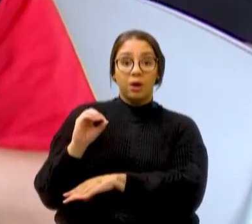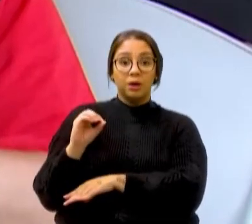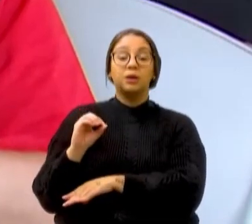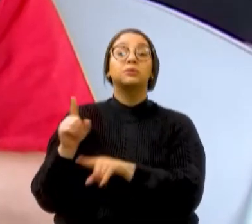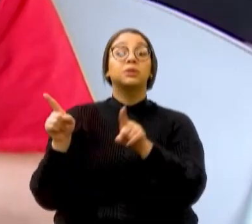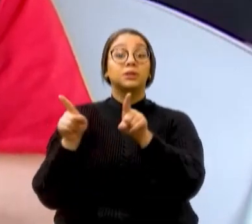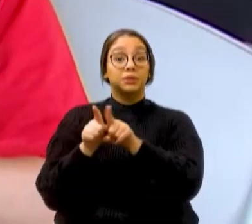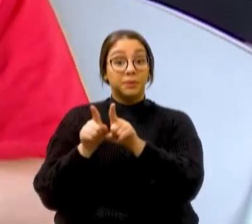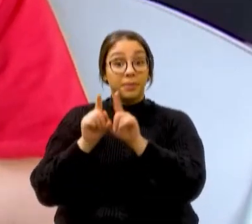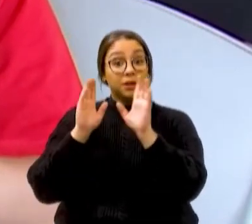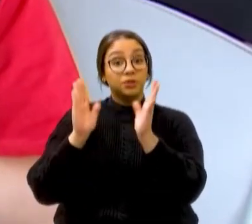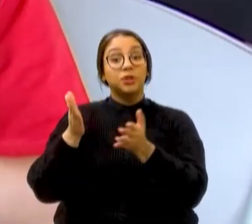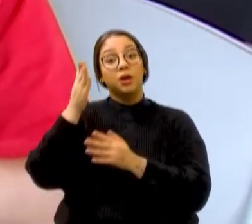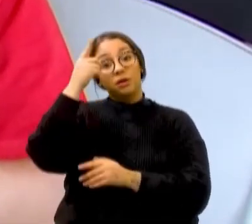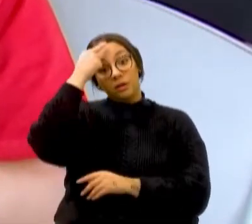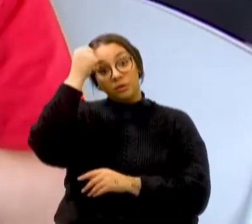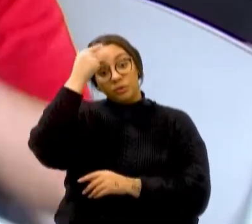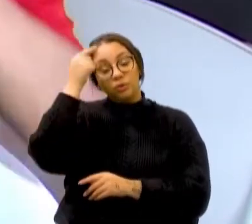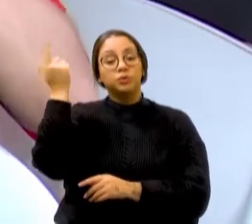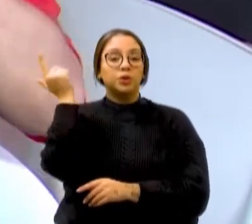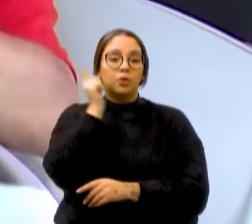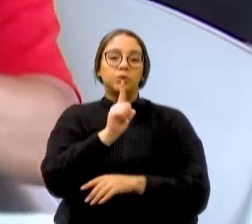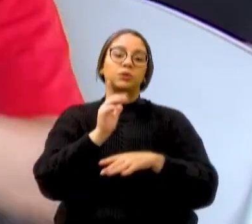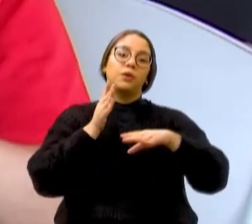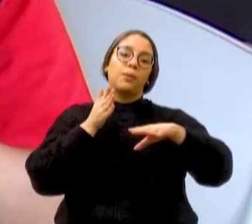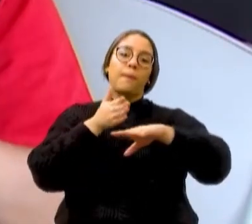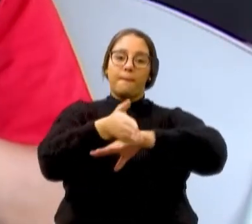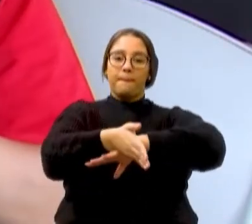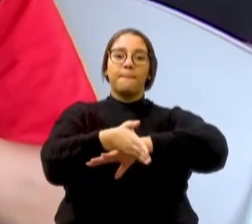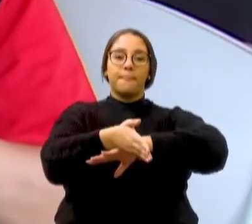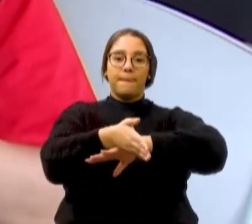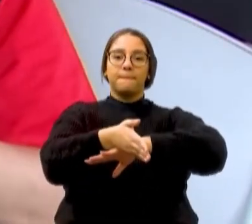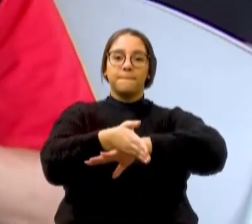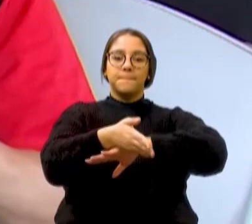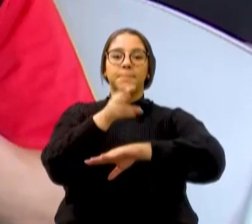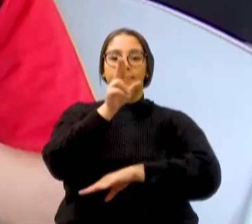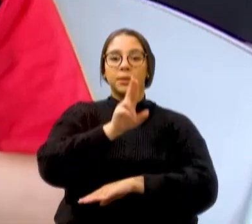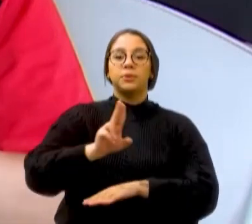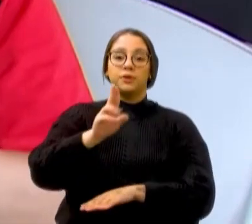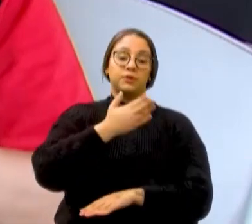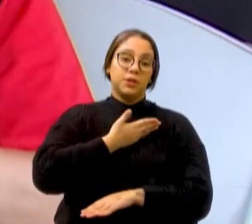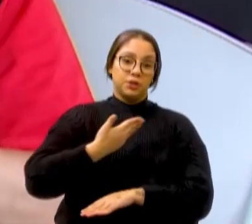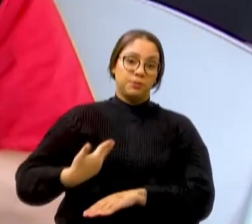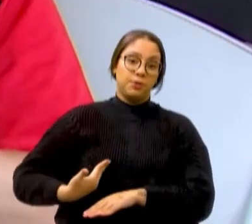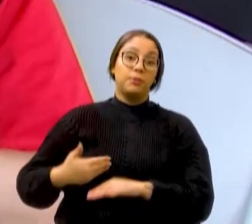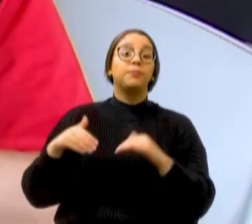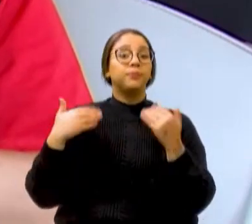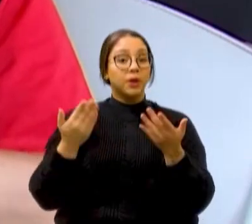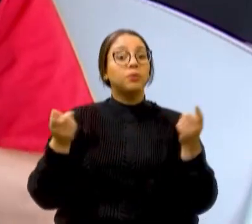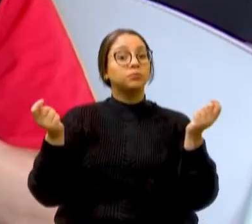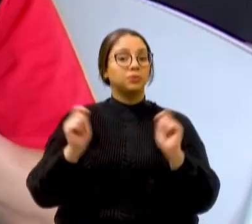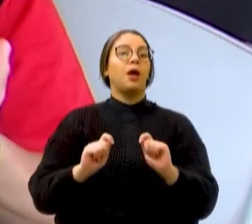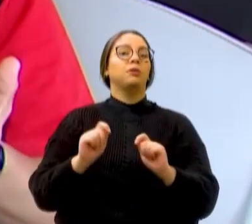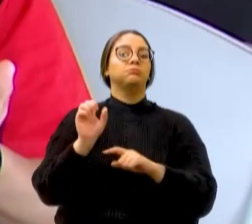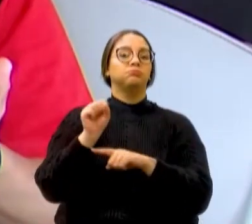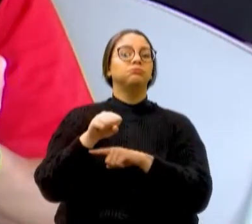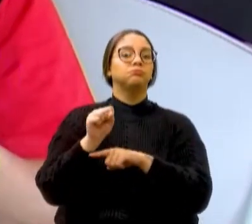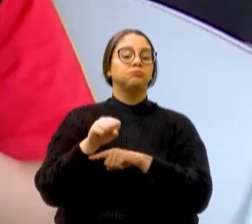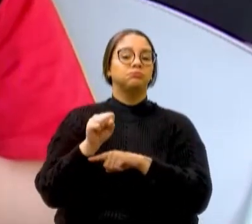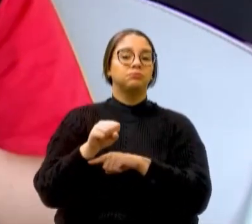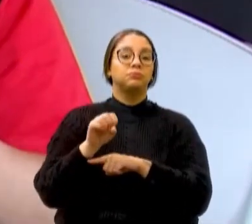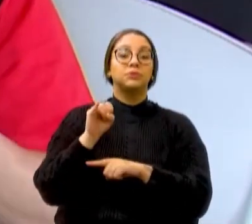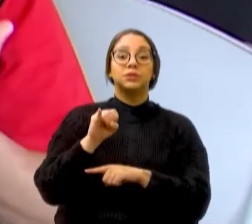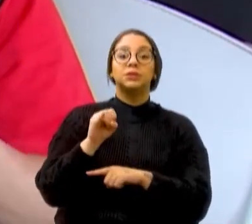40, também já graduadas, conseguindo ingressar em universidade pública. Então é